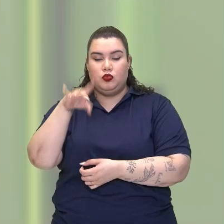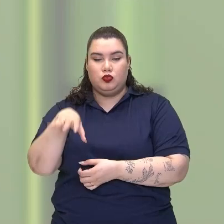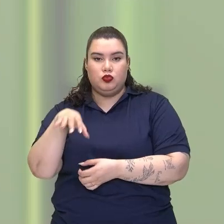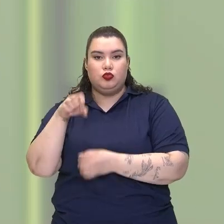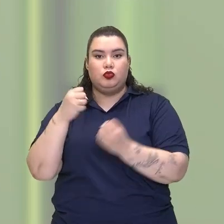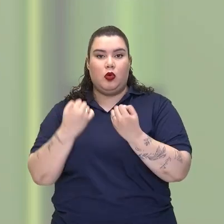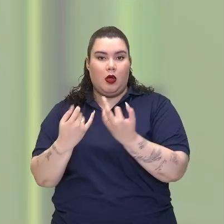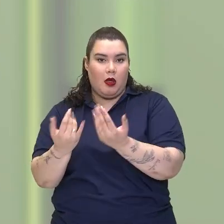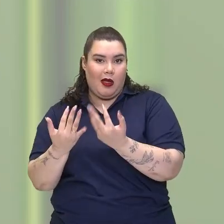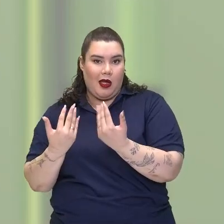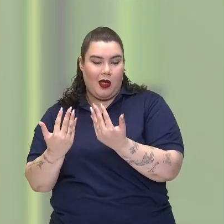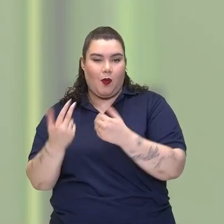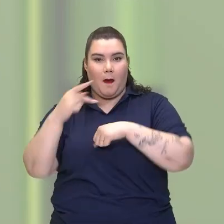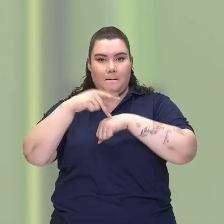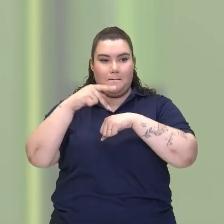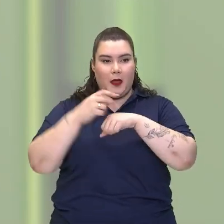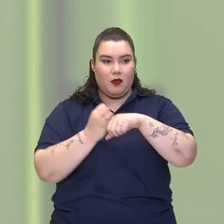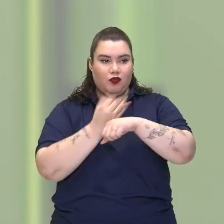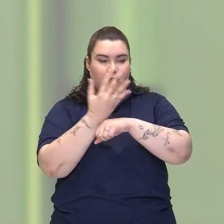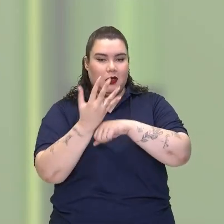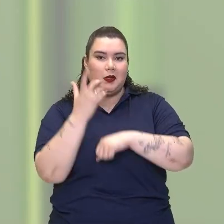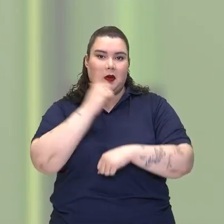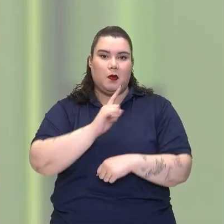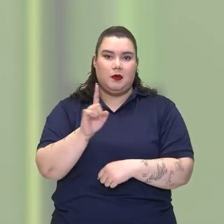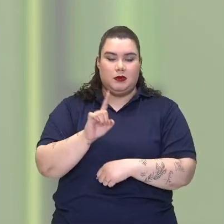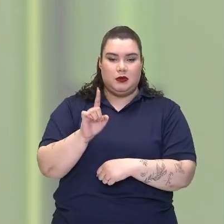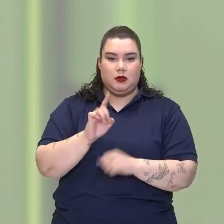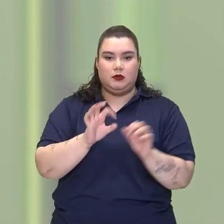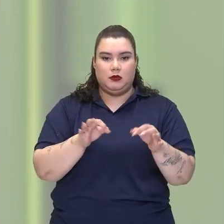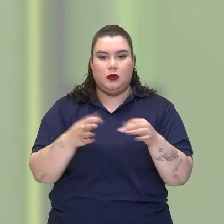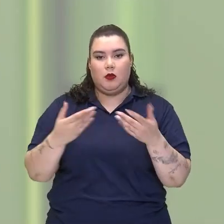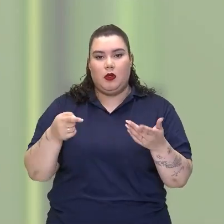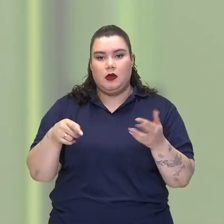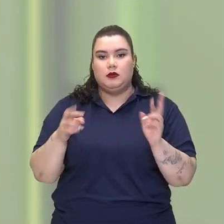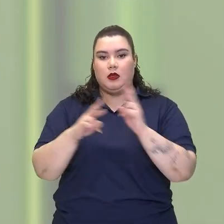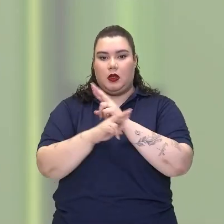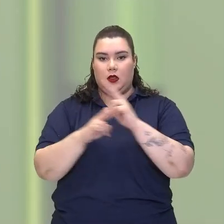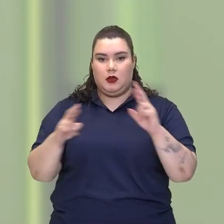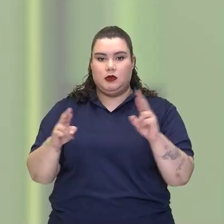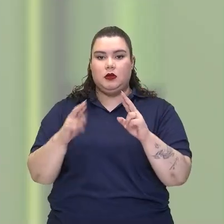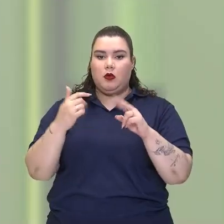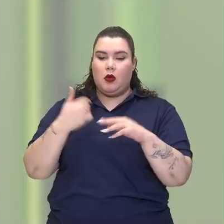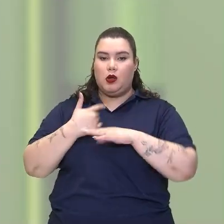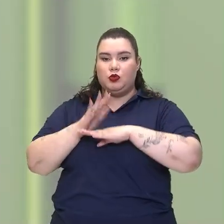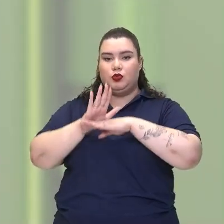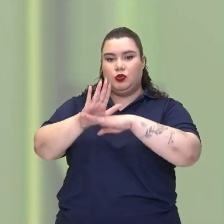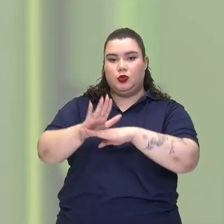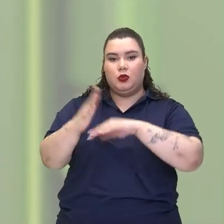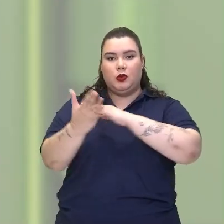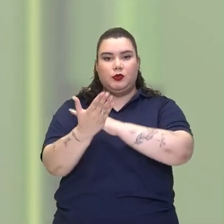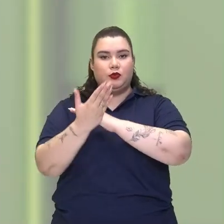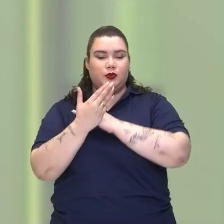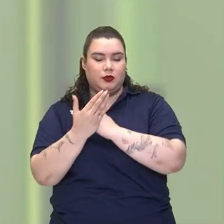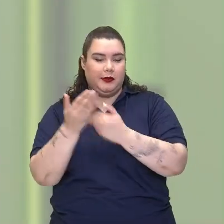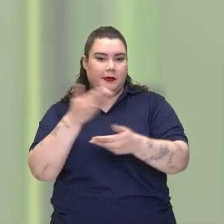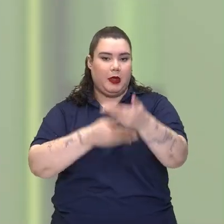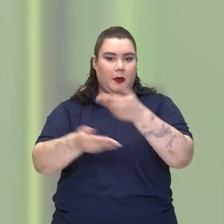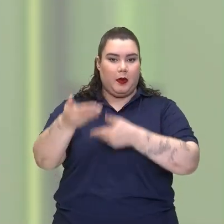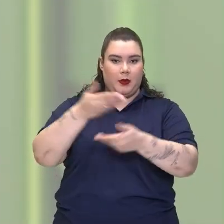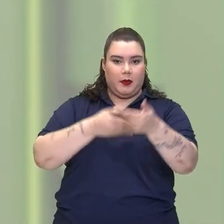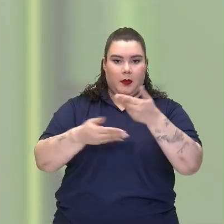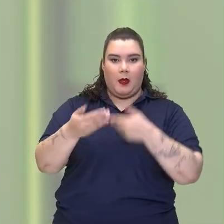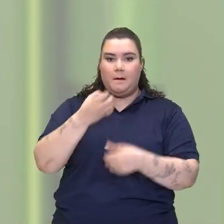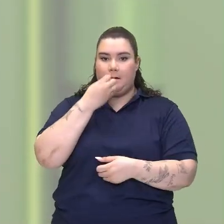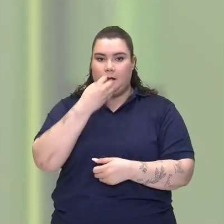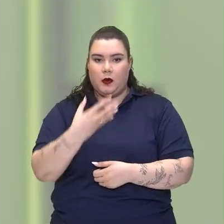rocha. Tá? Então, esse tipo de relação de mutualismo é essa ajuda mútua, né? Onde um vai ajudando o outro nesse tipo de